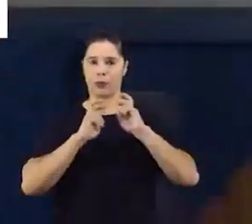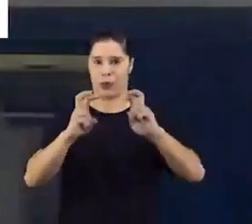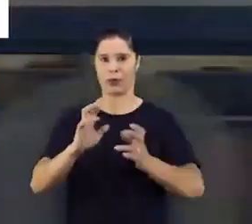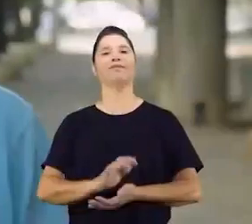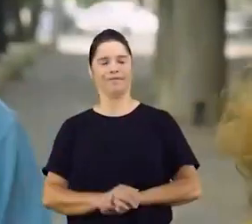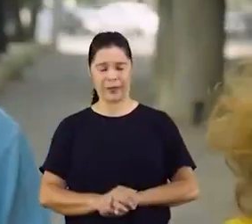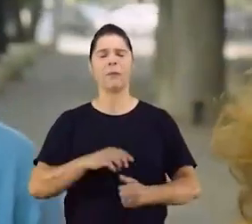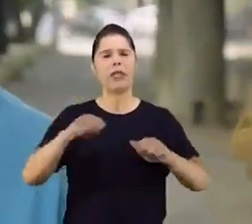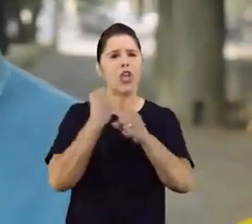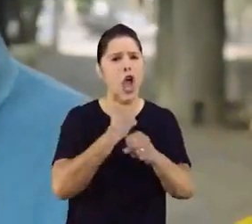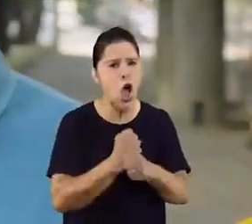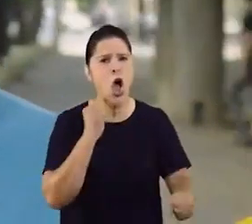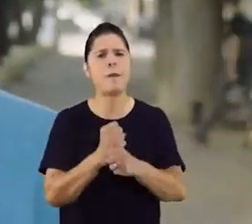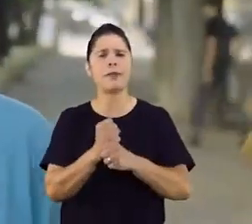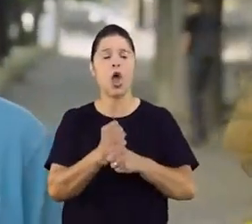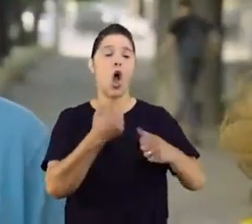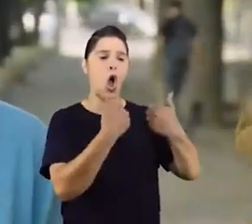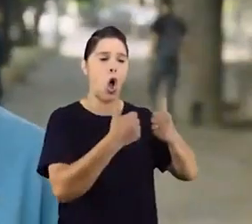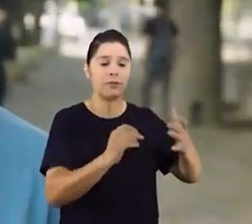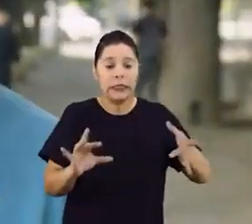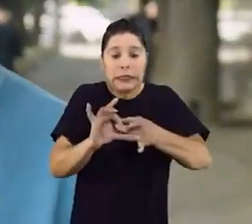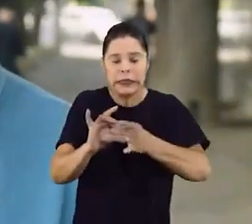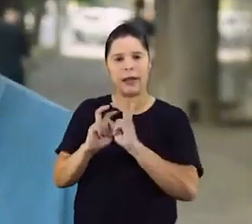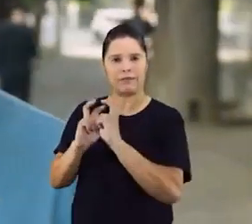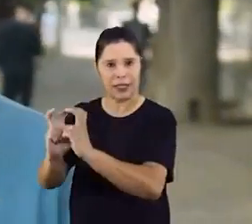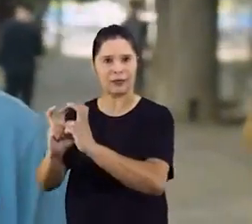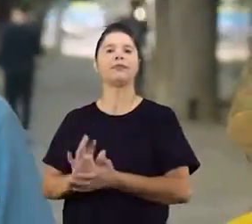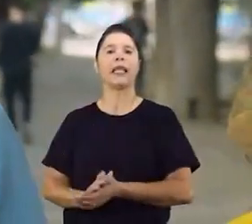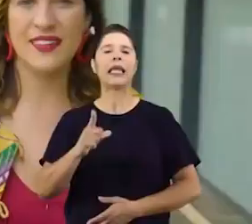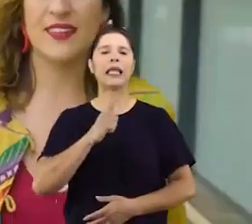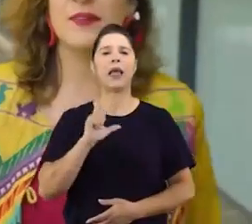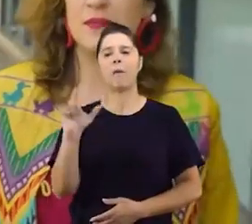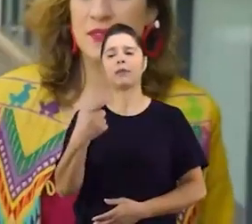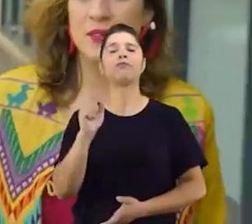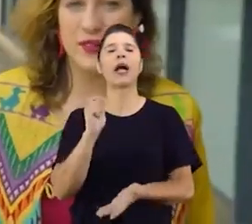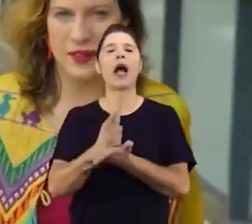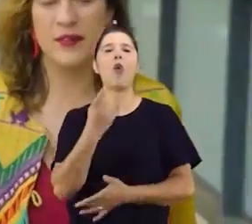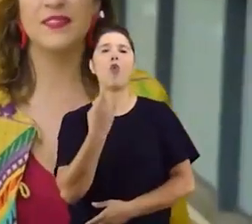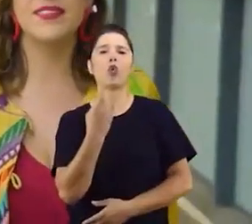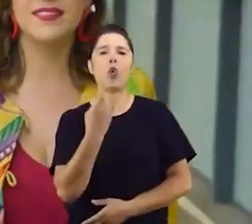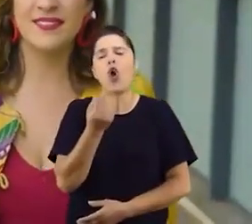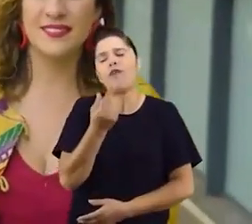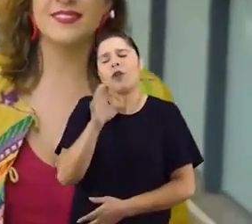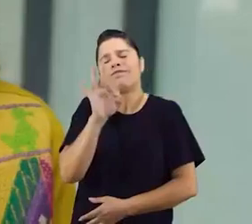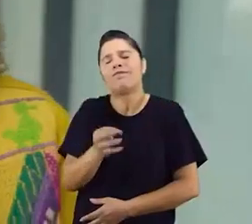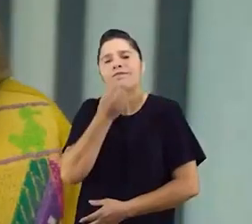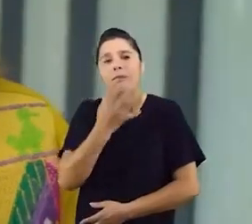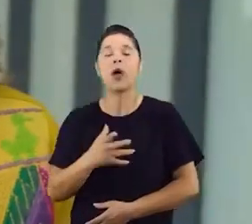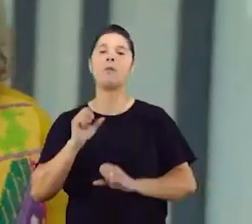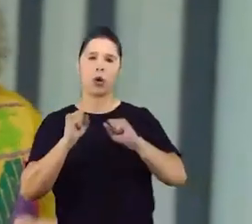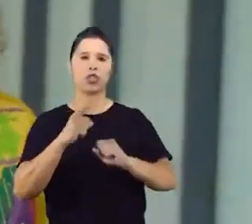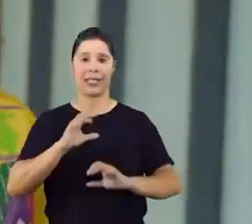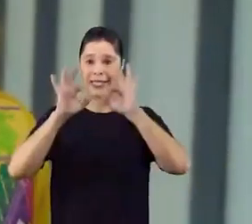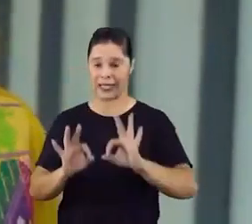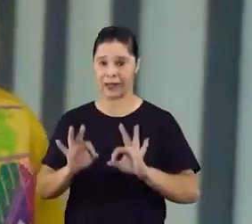vez por todas. Tem que fazer obras, integrar os ônibus à linha de metrô e ter o bilhete único, com preço justo. E pode